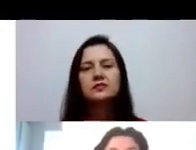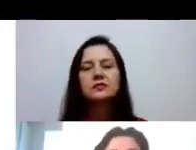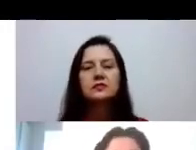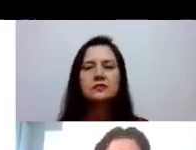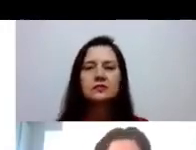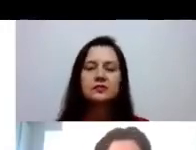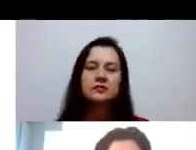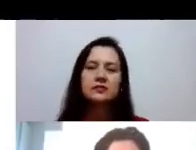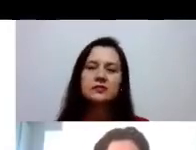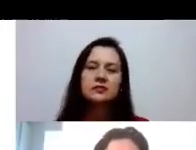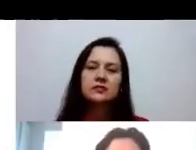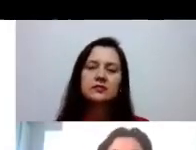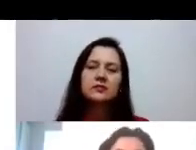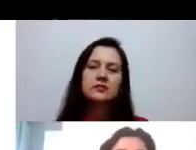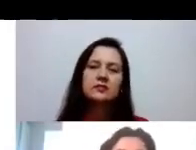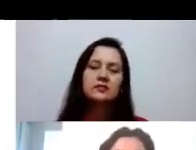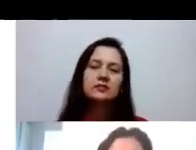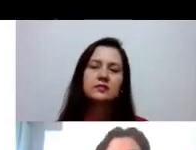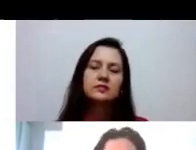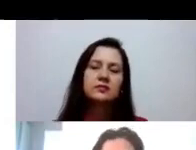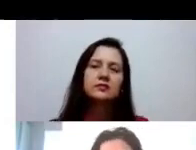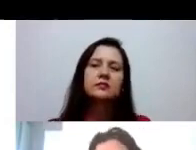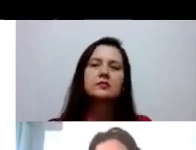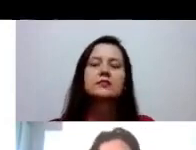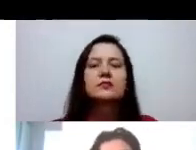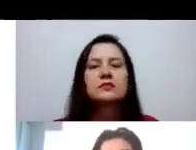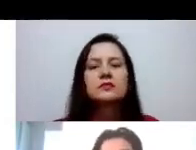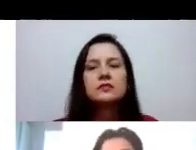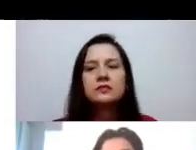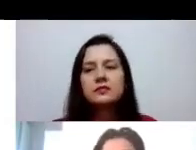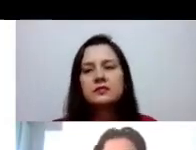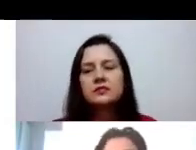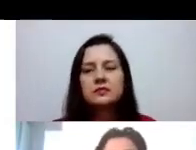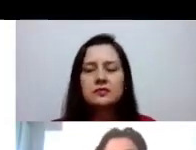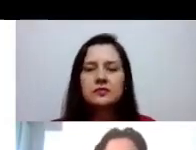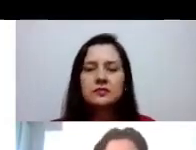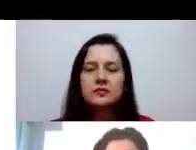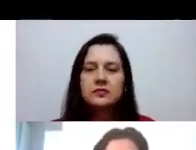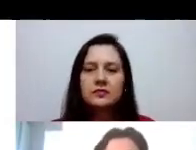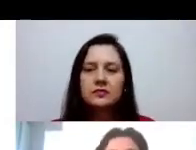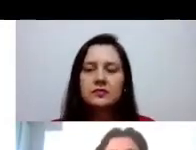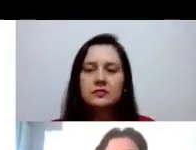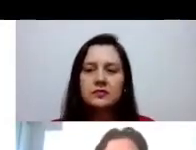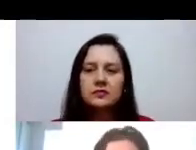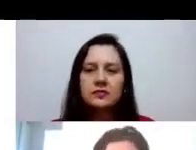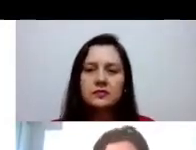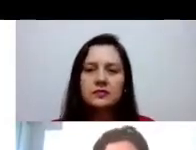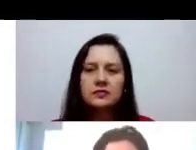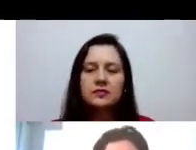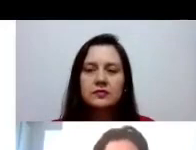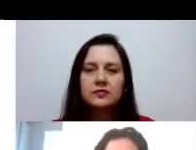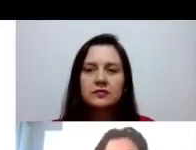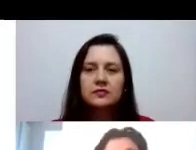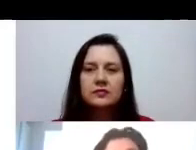que eu posso fazer? O que a minha diretora do departamento pode fazer? Isso garante que a gente cumpra o princípio